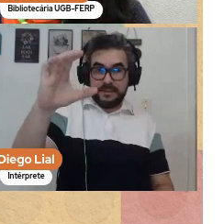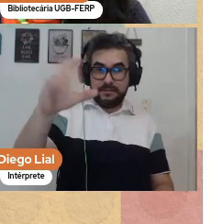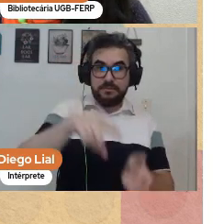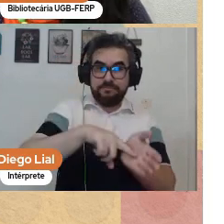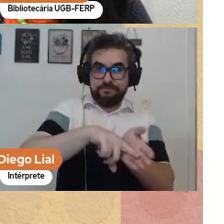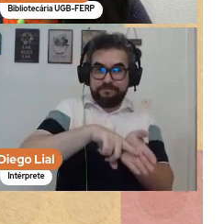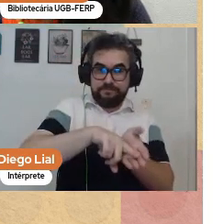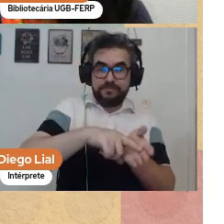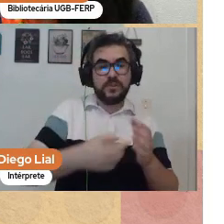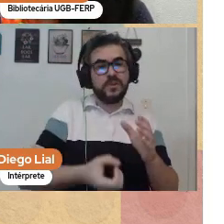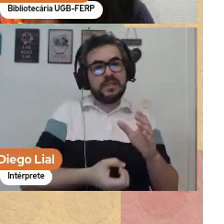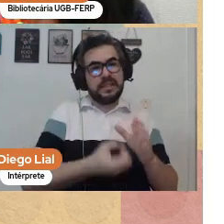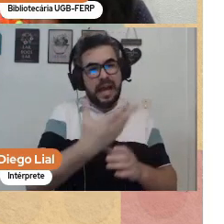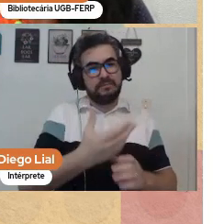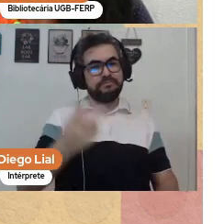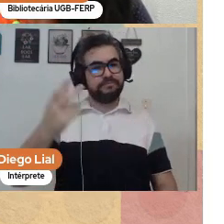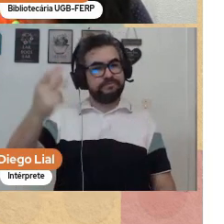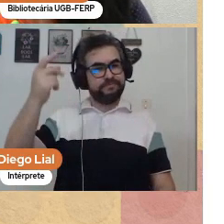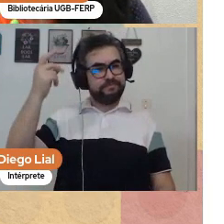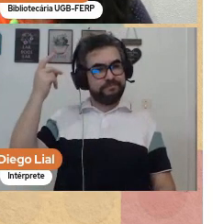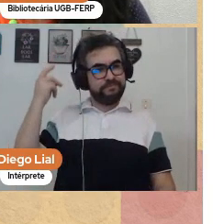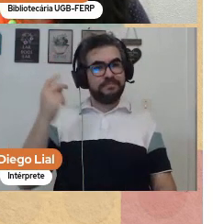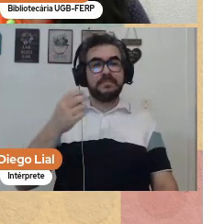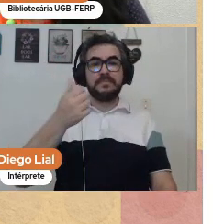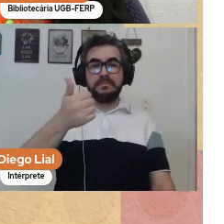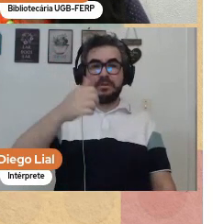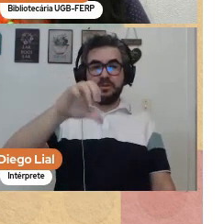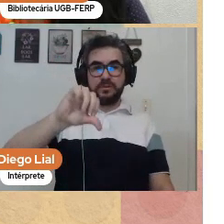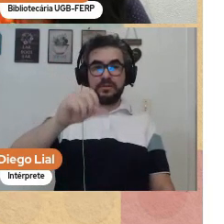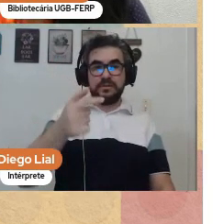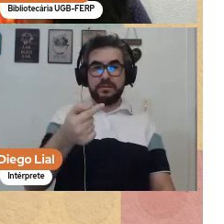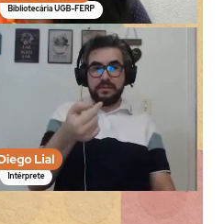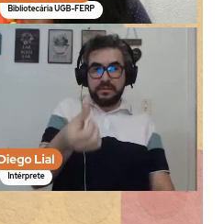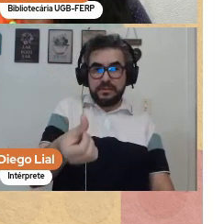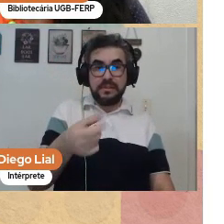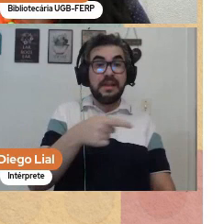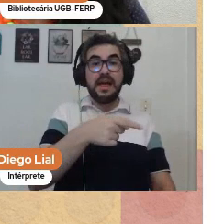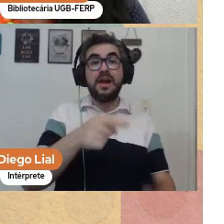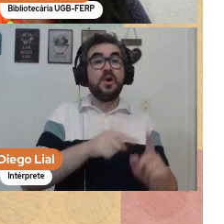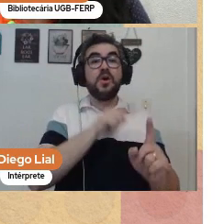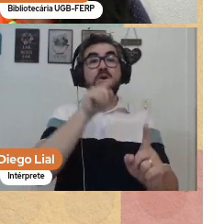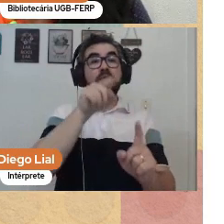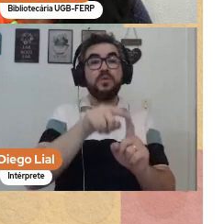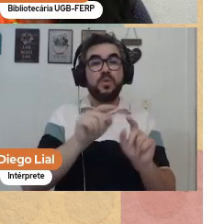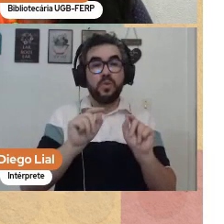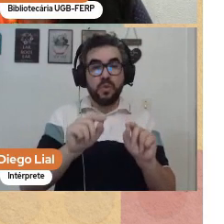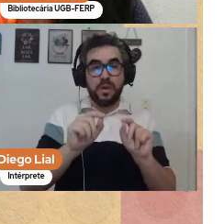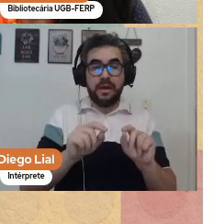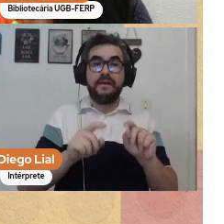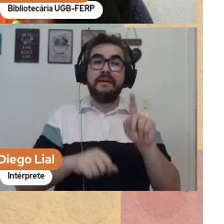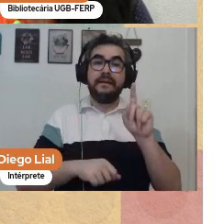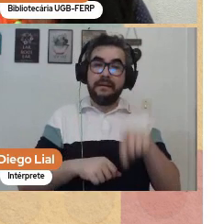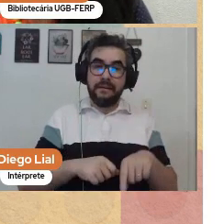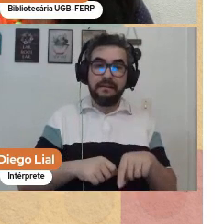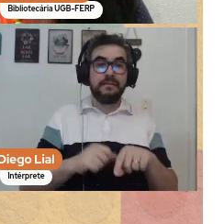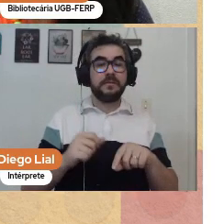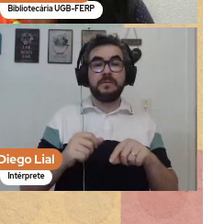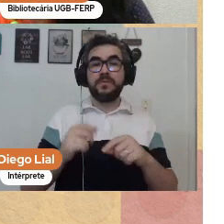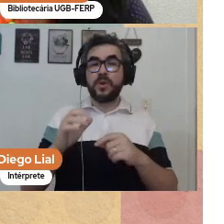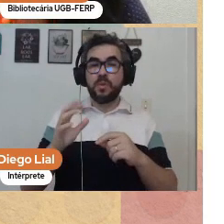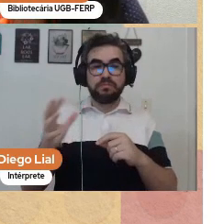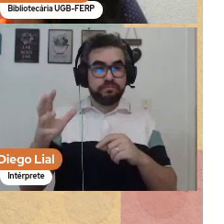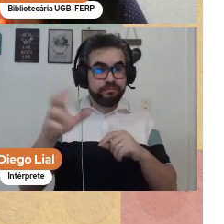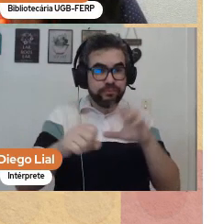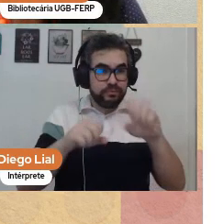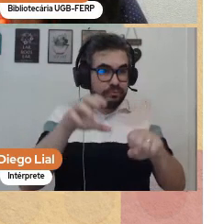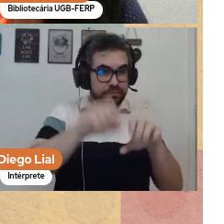1986, no objetivo, né, de realmente fazer essa salvaguarda, para realmente memorializar os seus